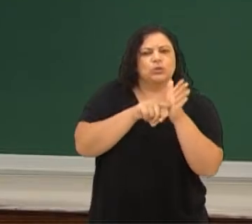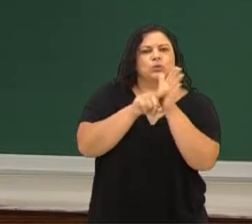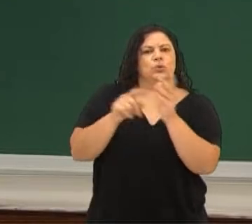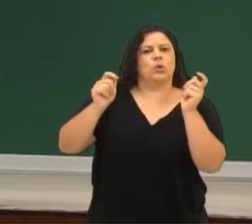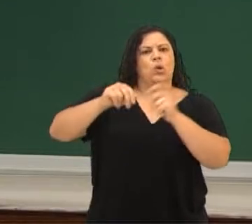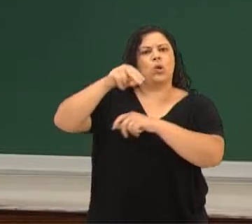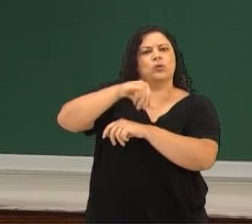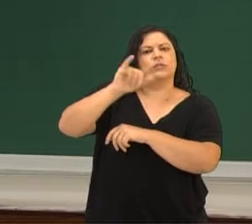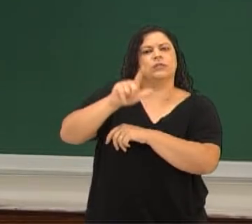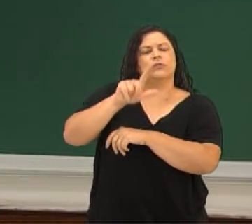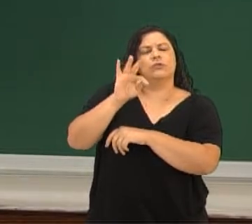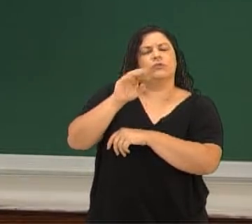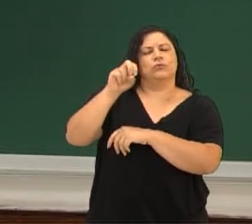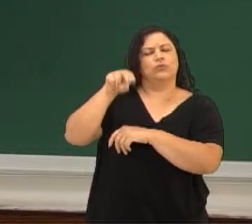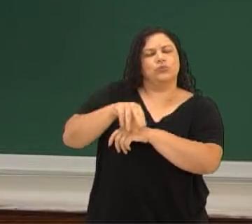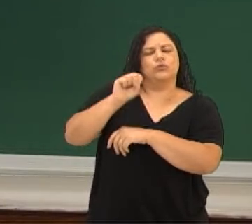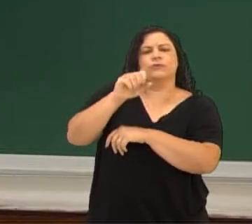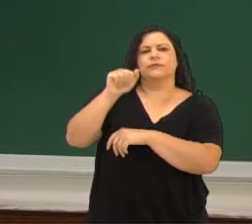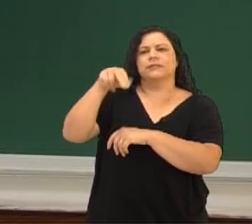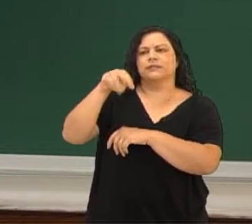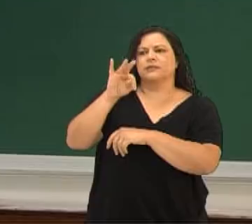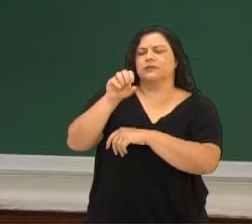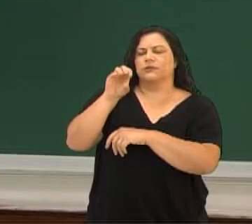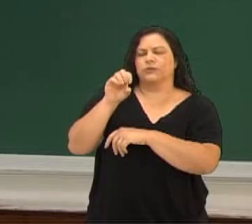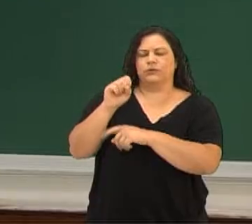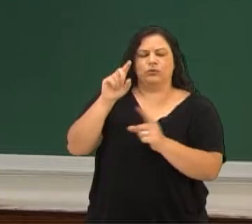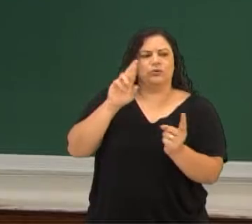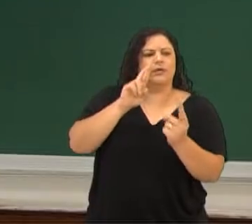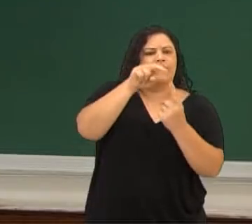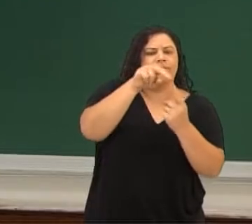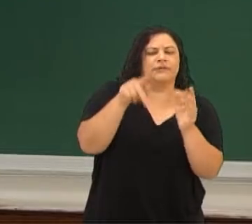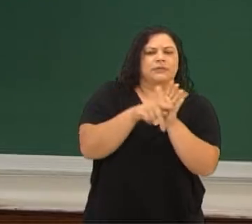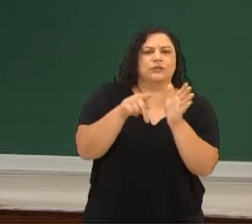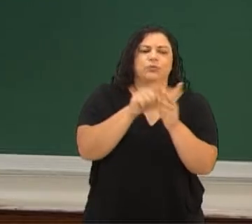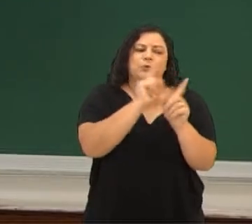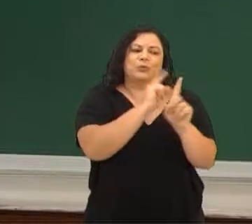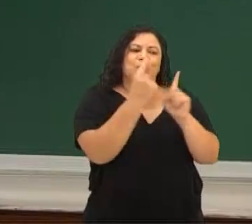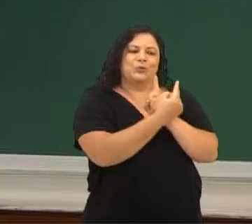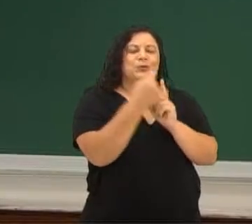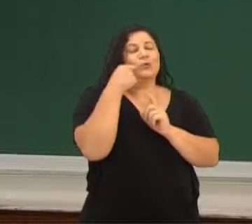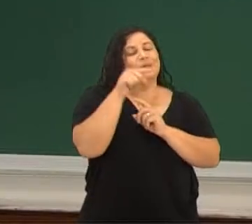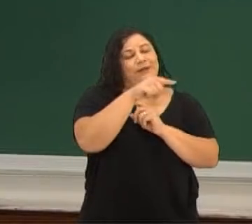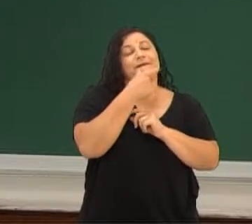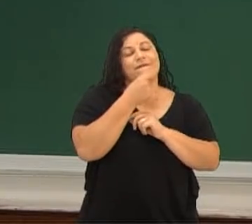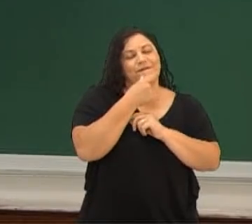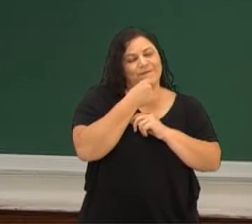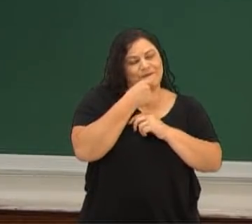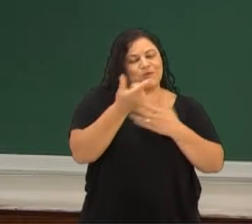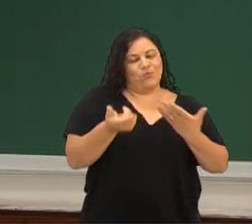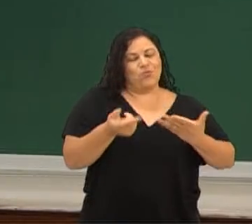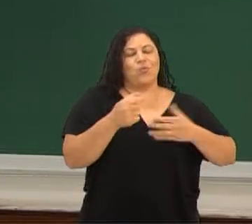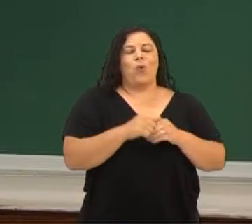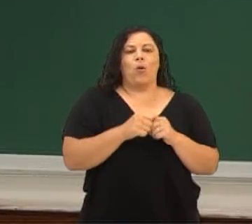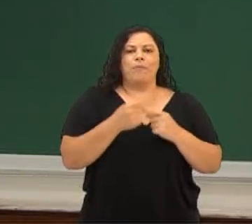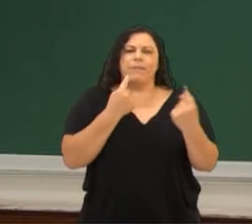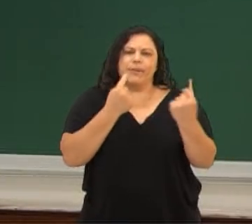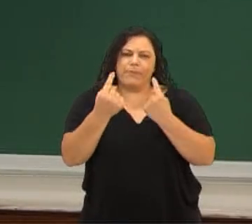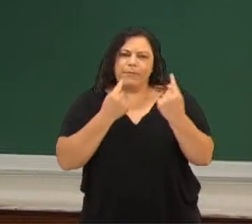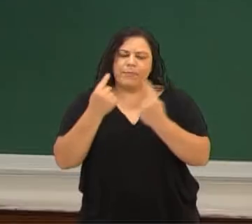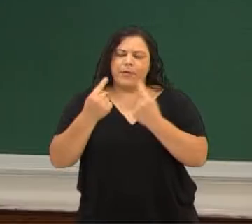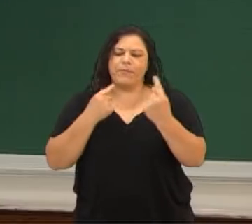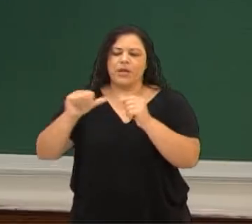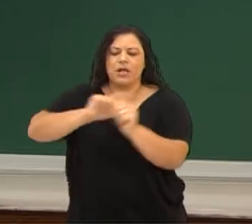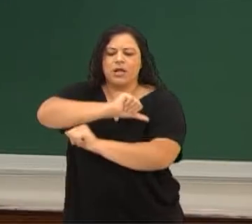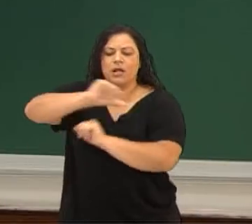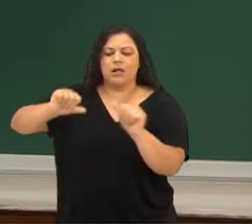Milton Santos, aí, que é a nossa referência da geografia no Brasil. Ele também, o discurso dele era muito nesse tema, a